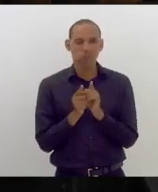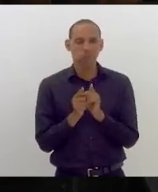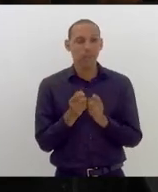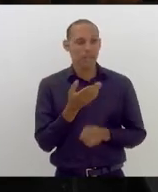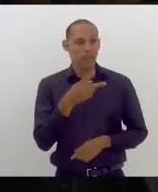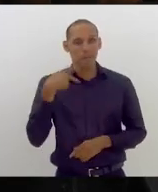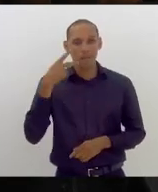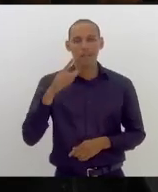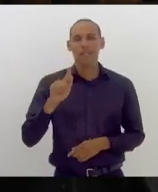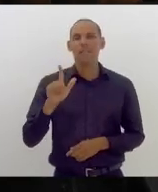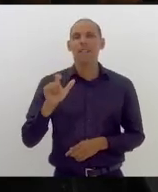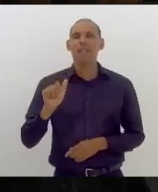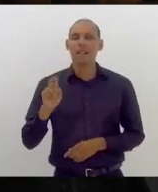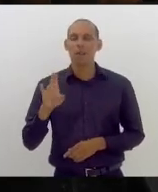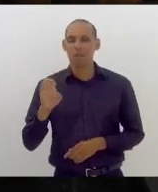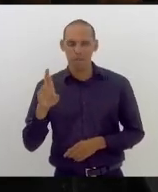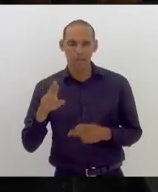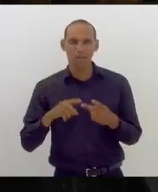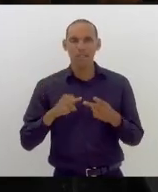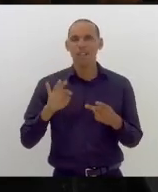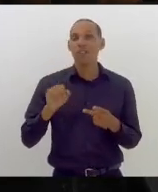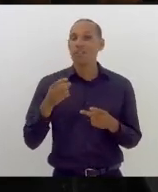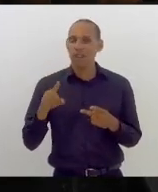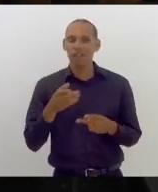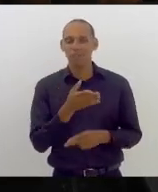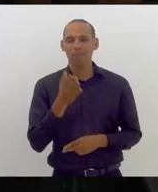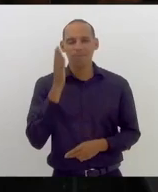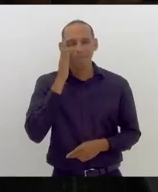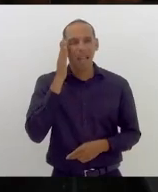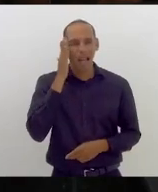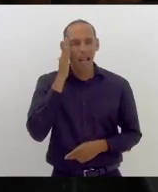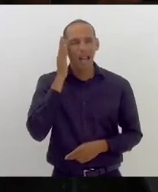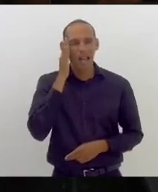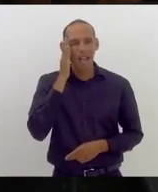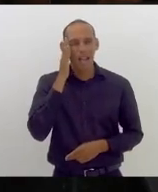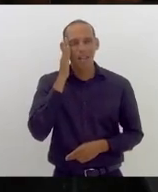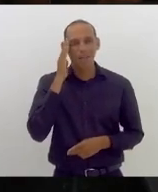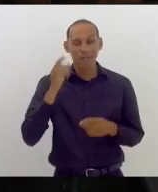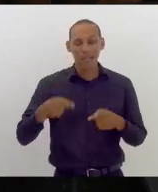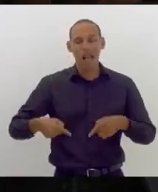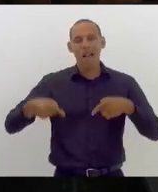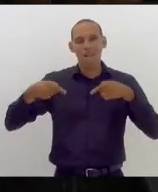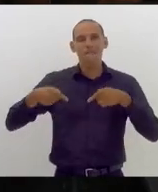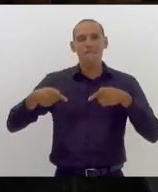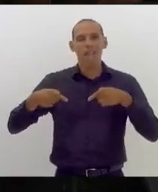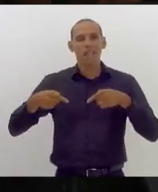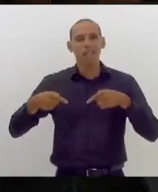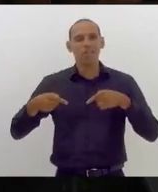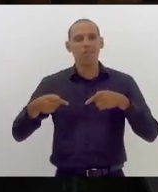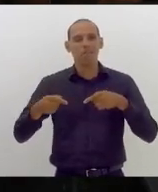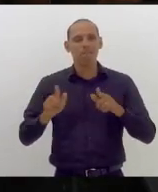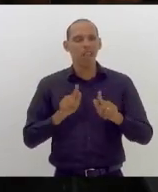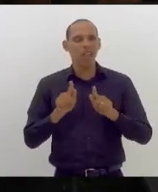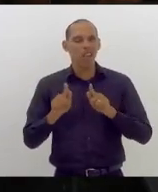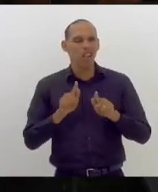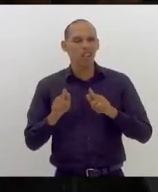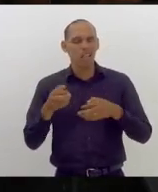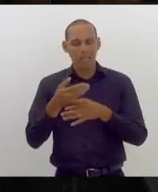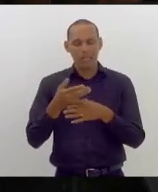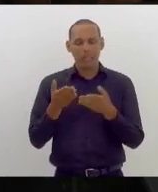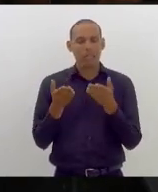Glauber e o Tião, sabem do imenso desafio que é gerir uma